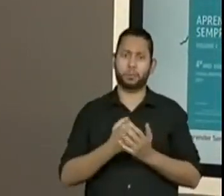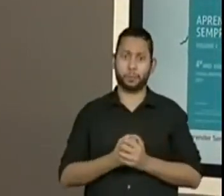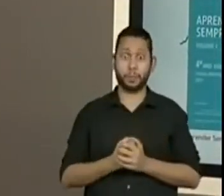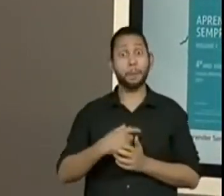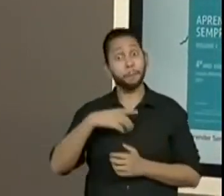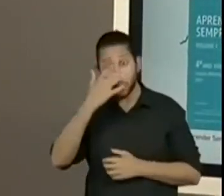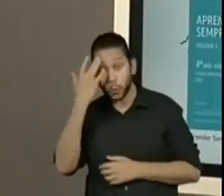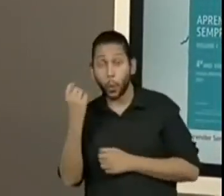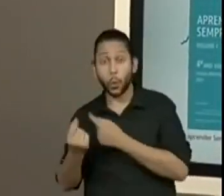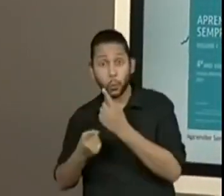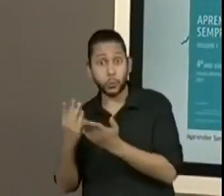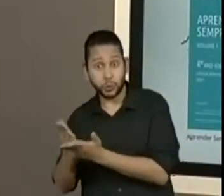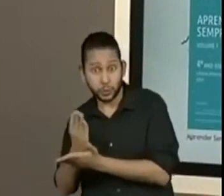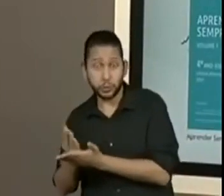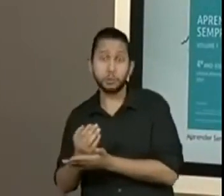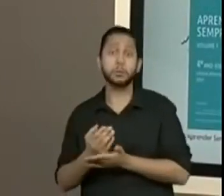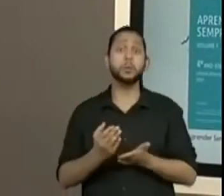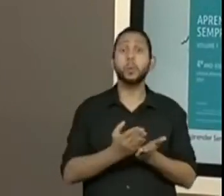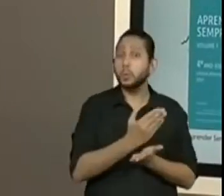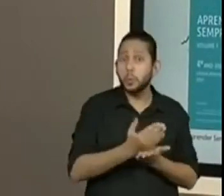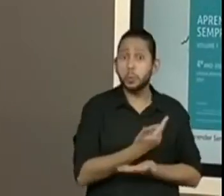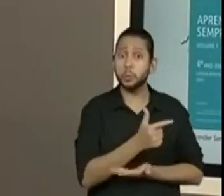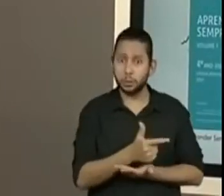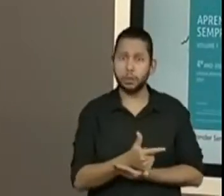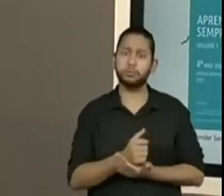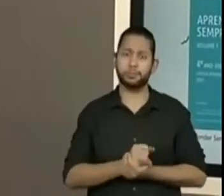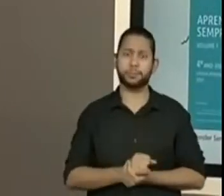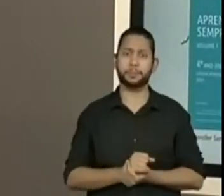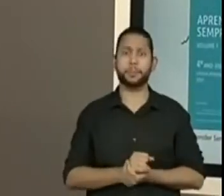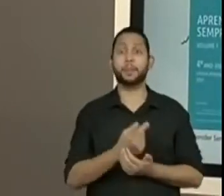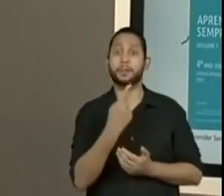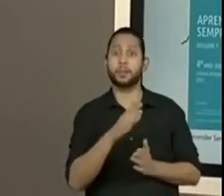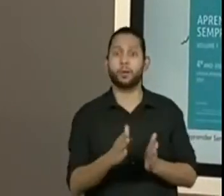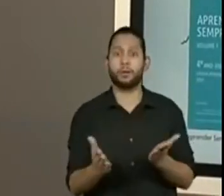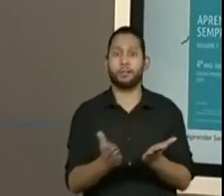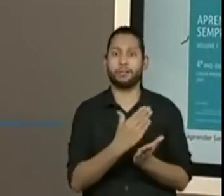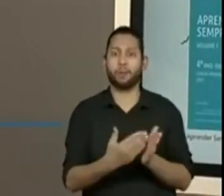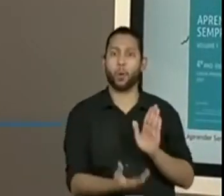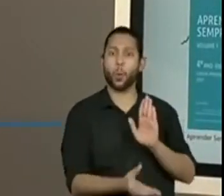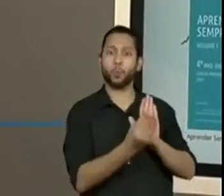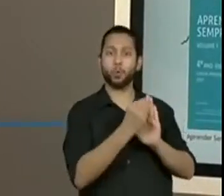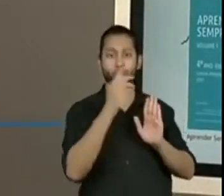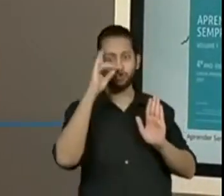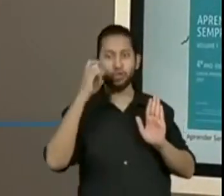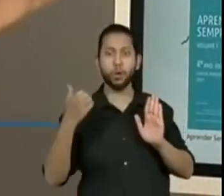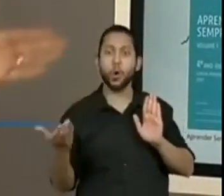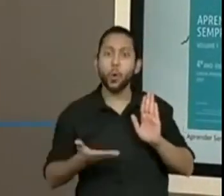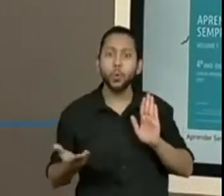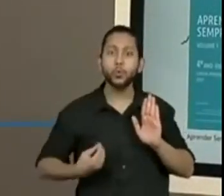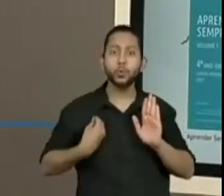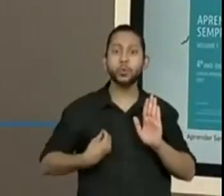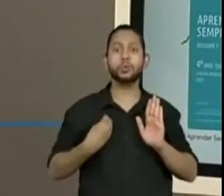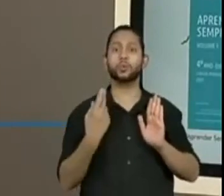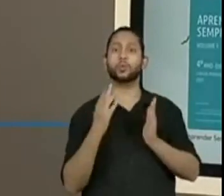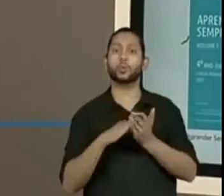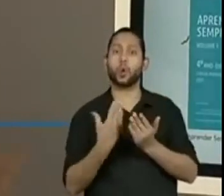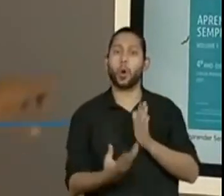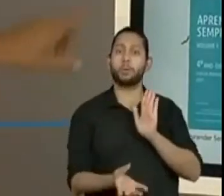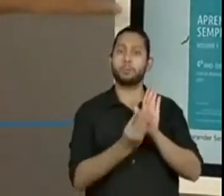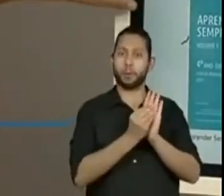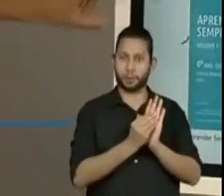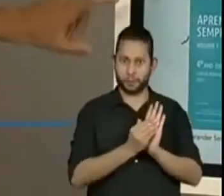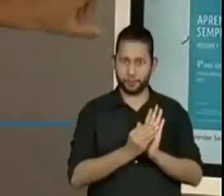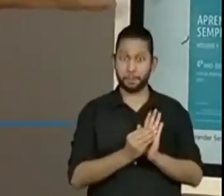anota a data de hoje, anota o nome da sua escola, igual nós fizemos nos outros dias, e pode anotar o título da